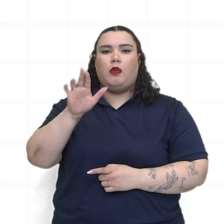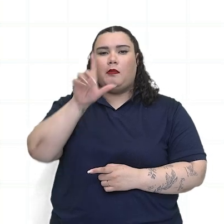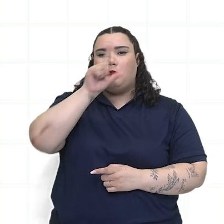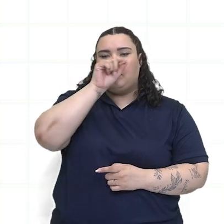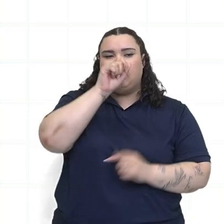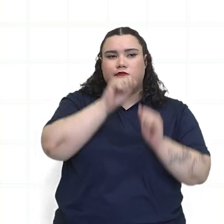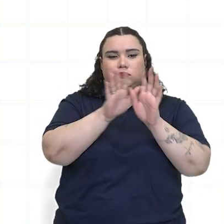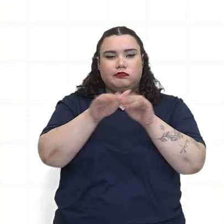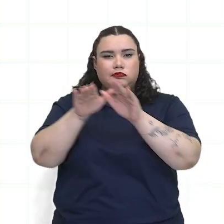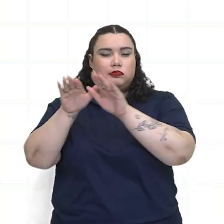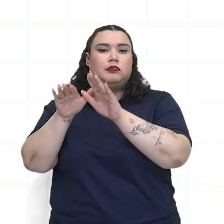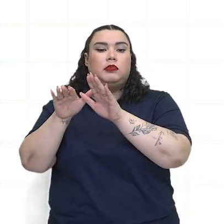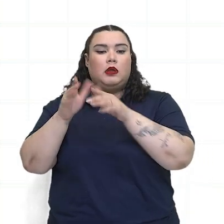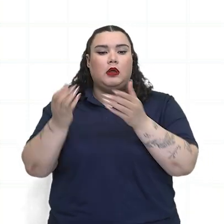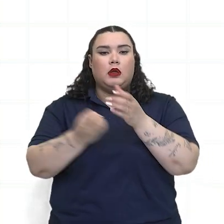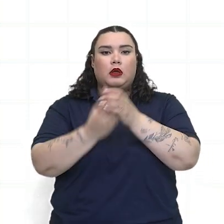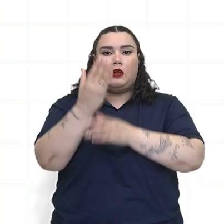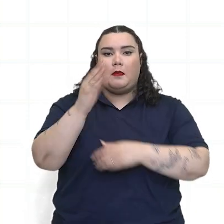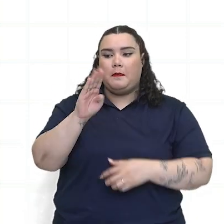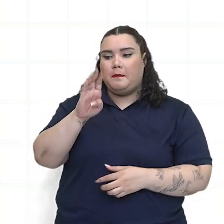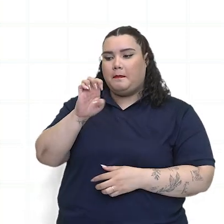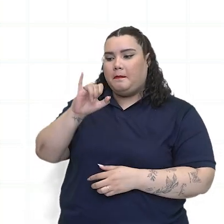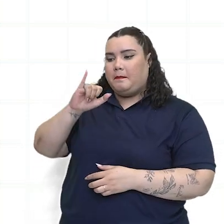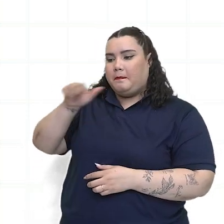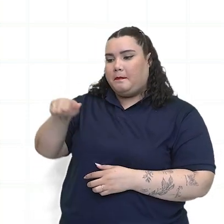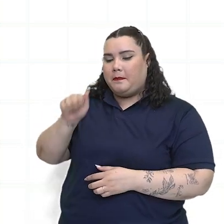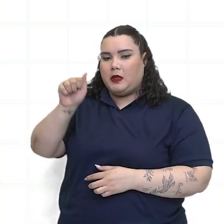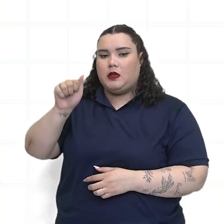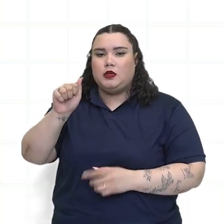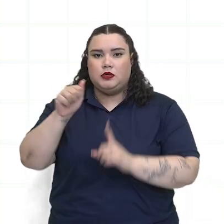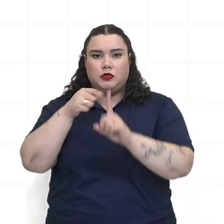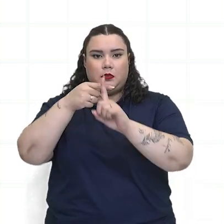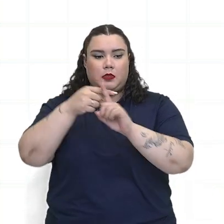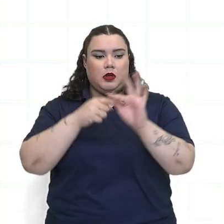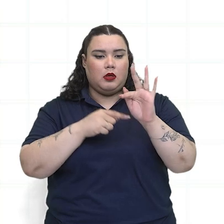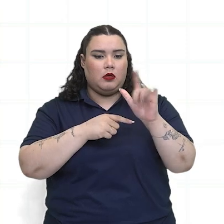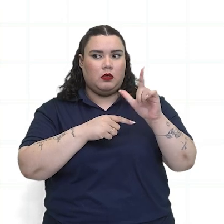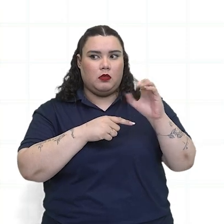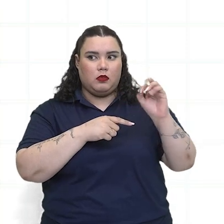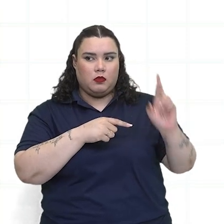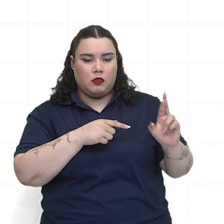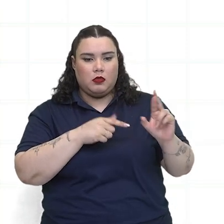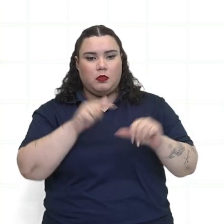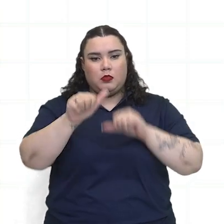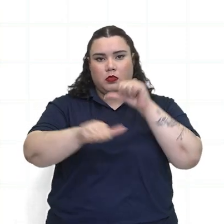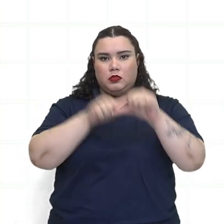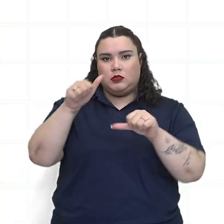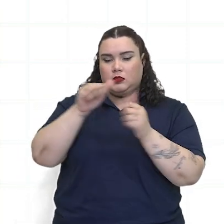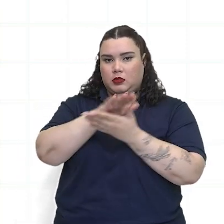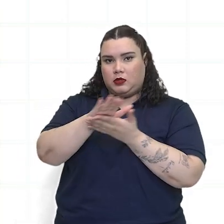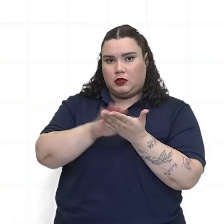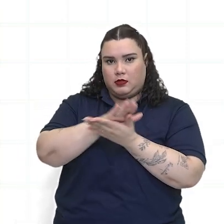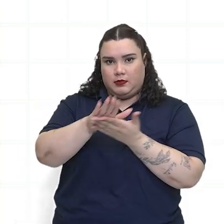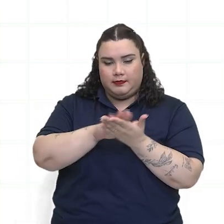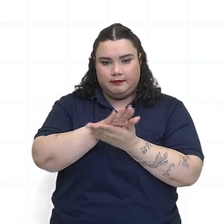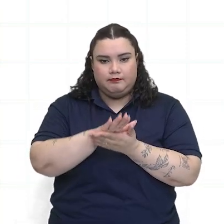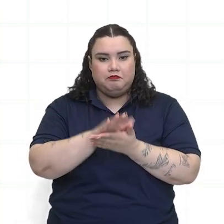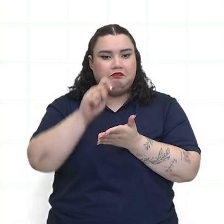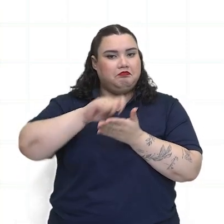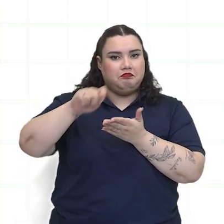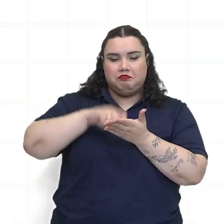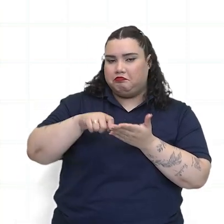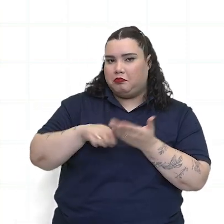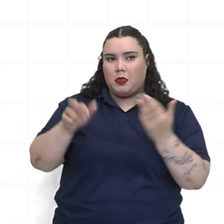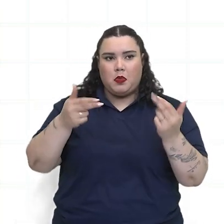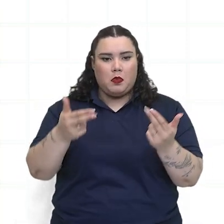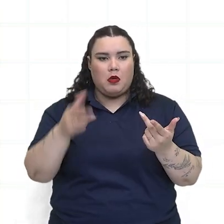Veja, formada como? Junção de duas palavras sem alteração nem da grafia